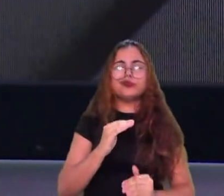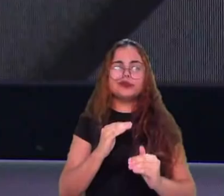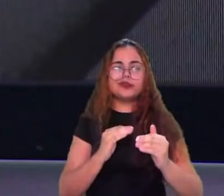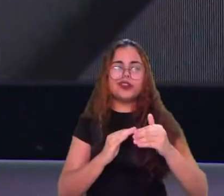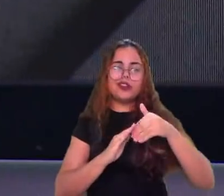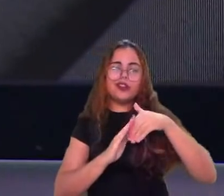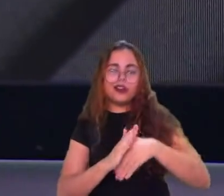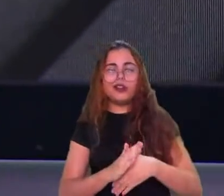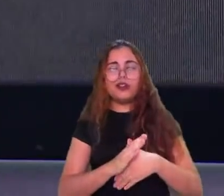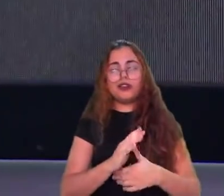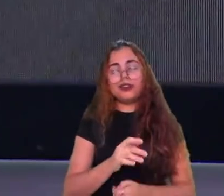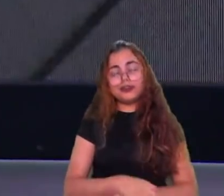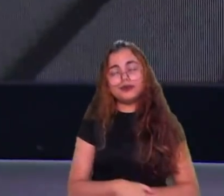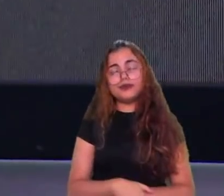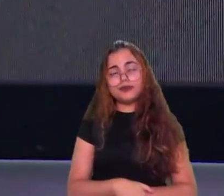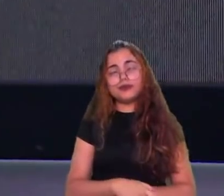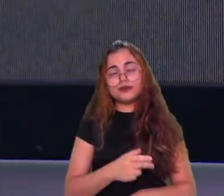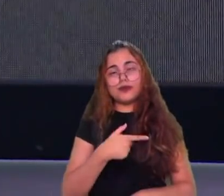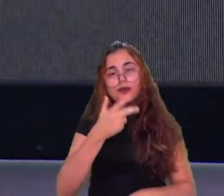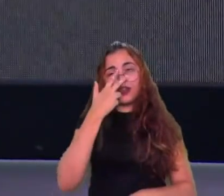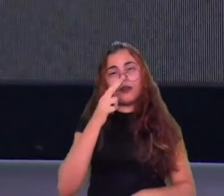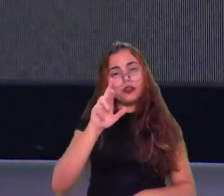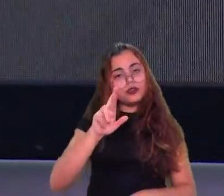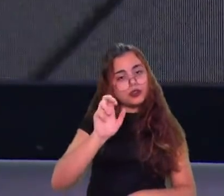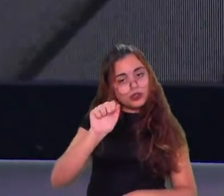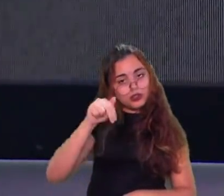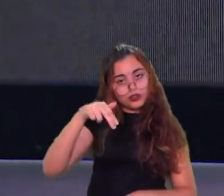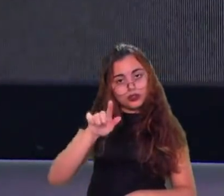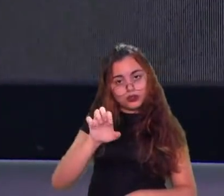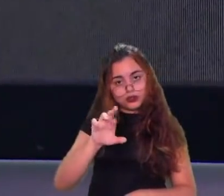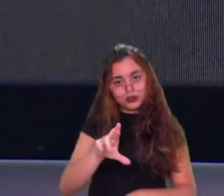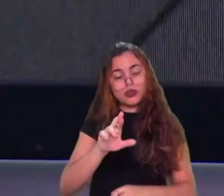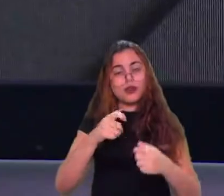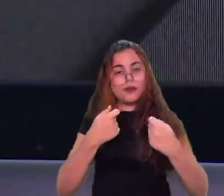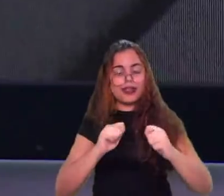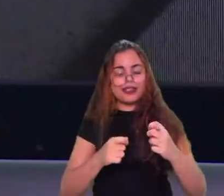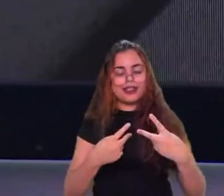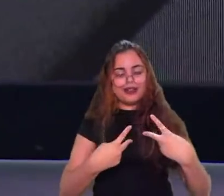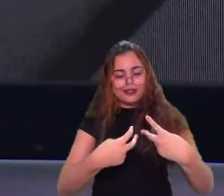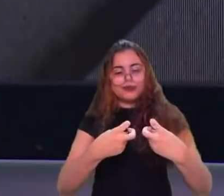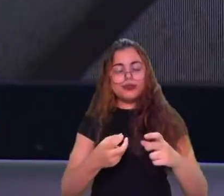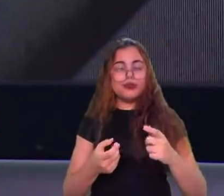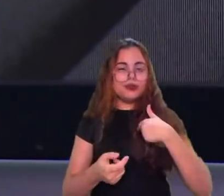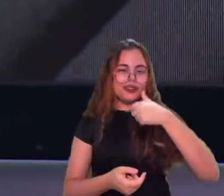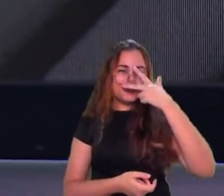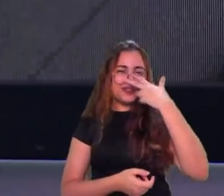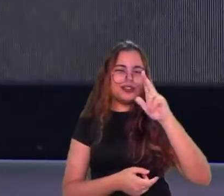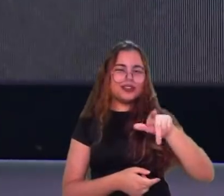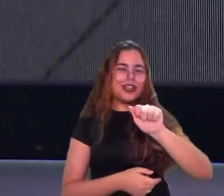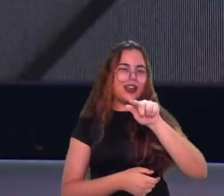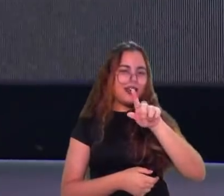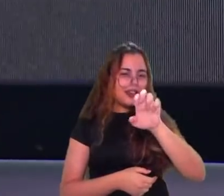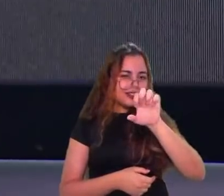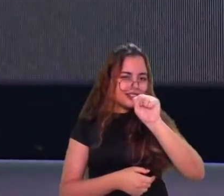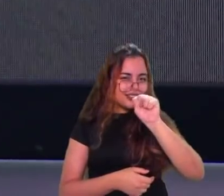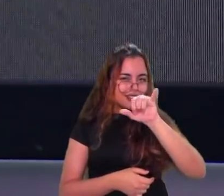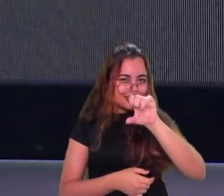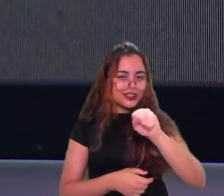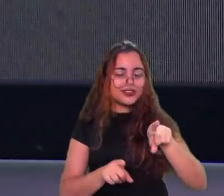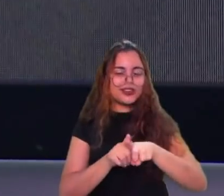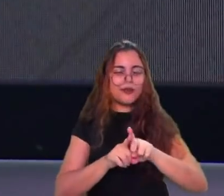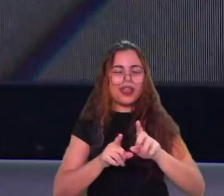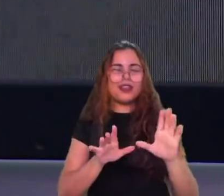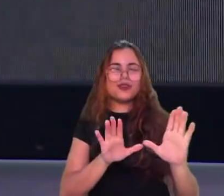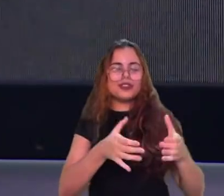acho que o Ranger tá num time novo que precisa se encontrar eu acho que o Ed não vem performando o a gente espera dele o Carioca também tá num time novo eu acho que é questão de tempo pra tudo